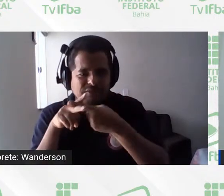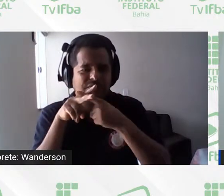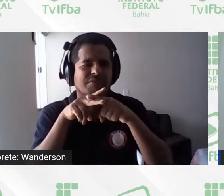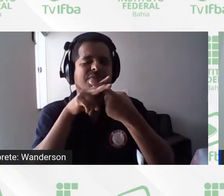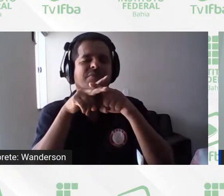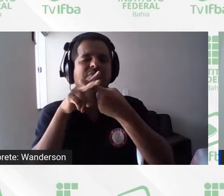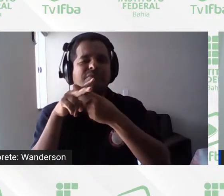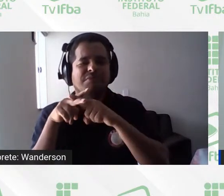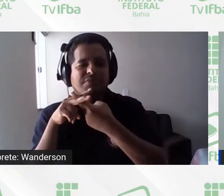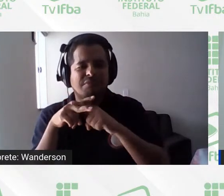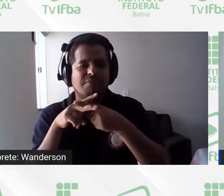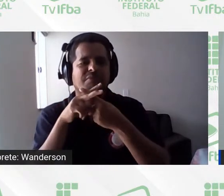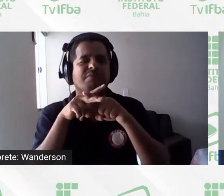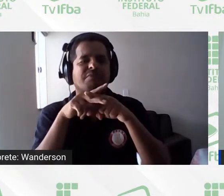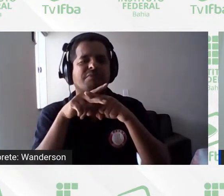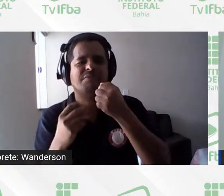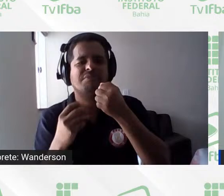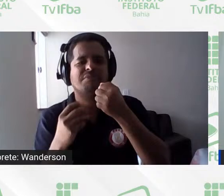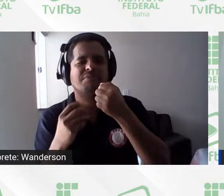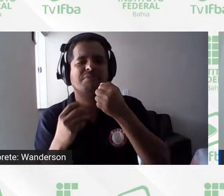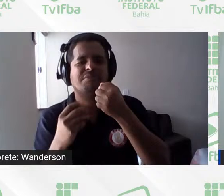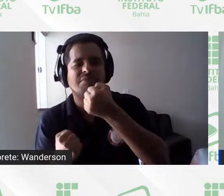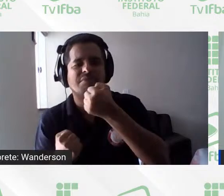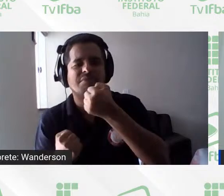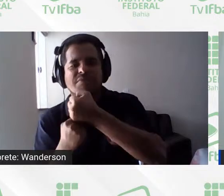resolução do probleminha.